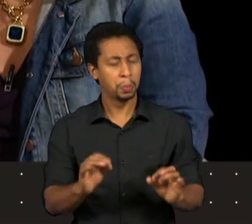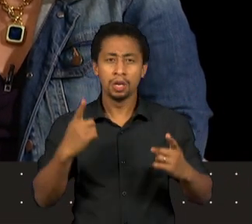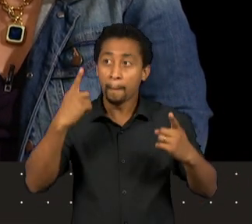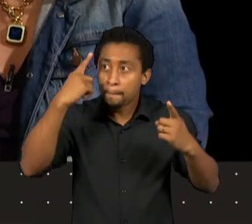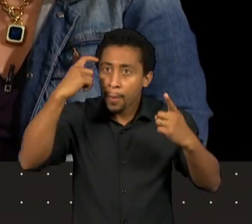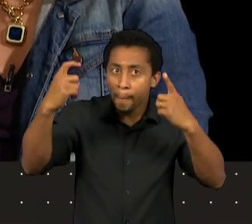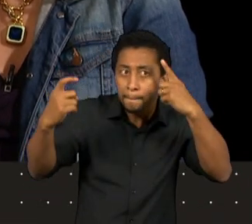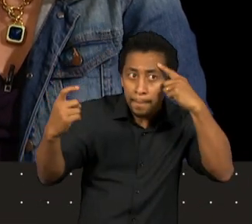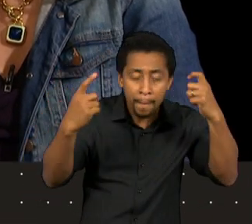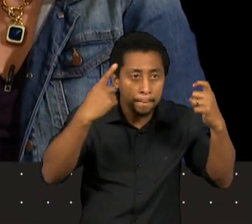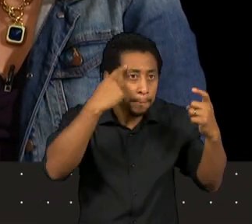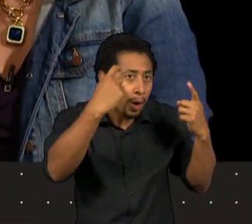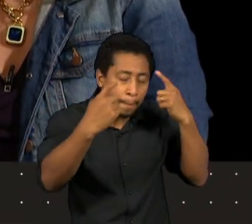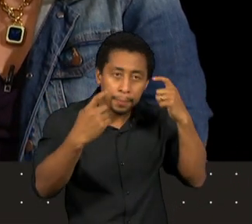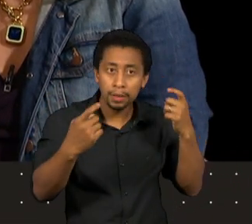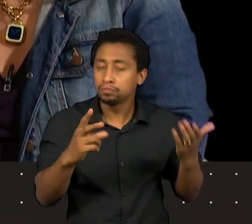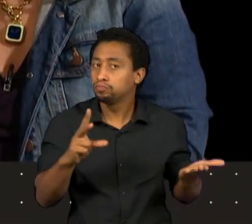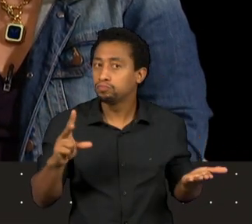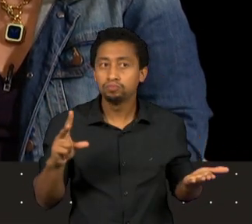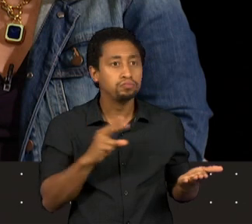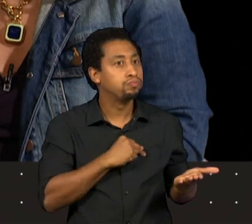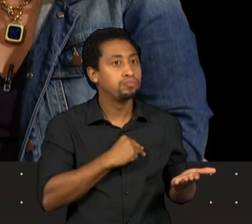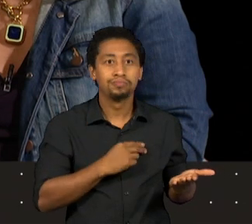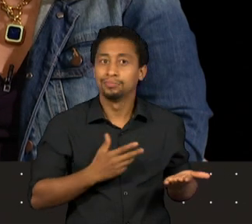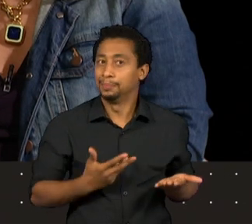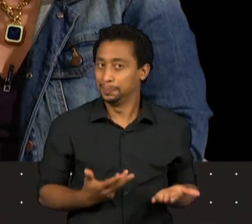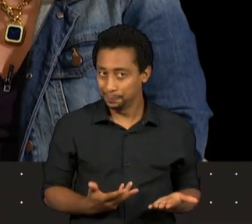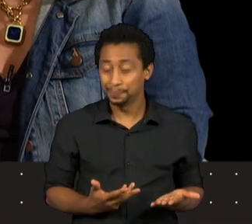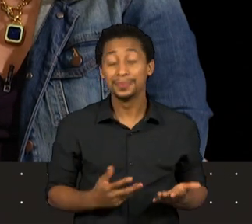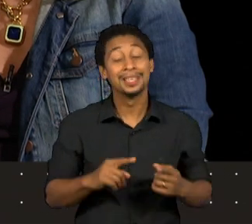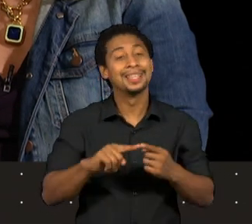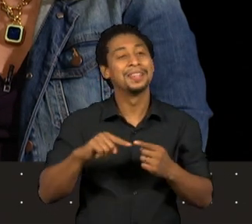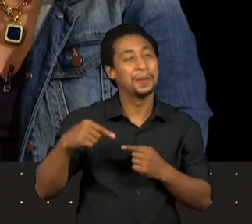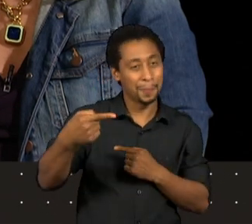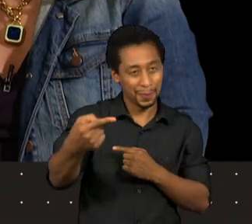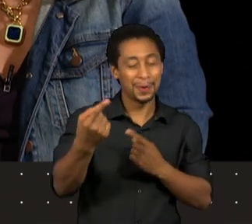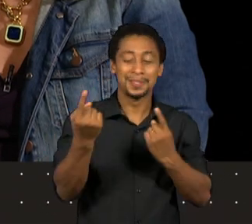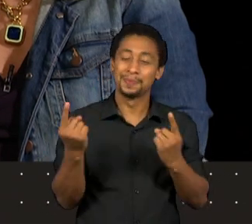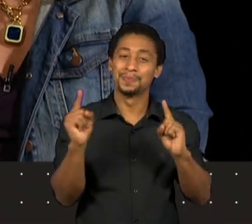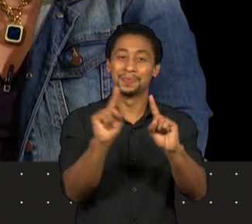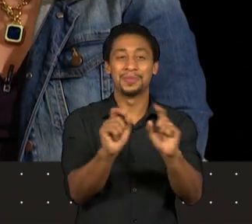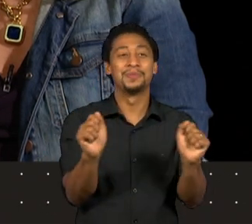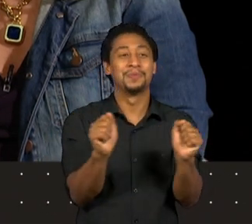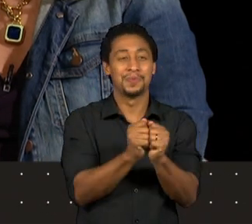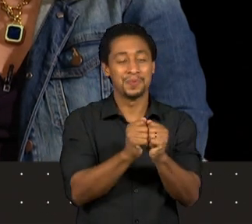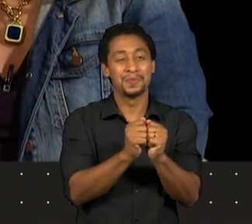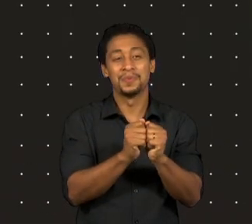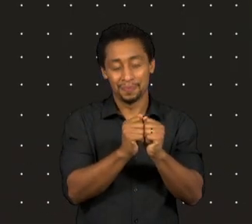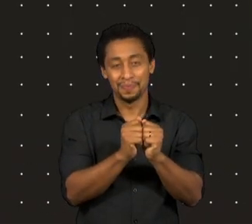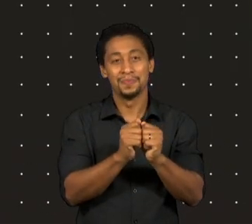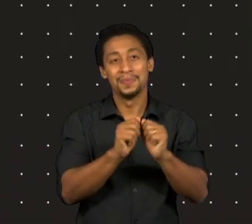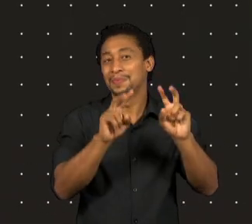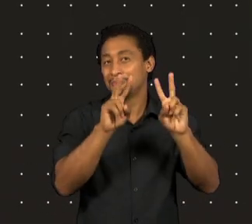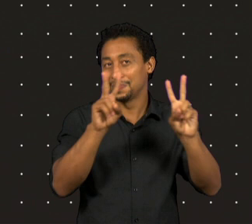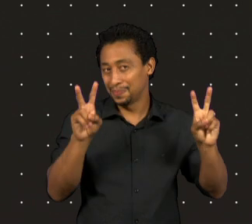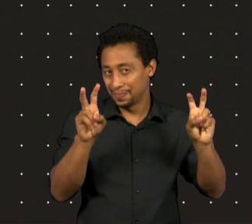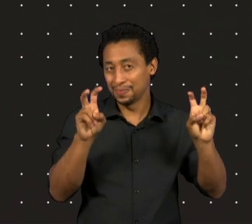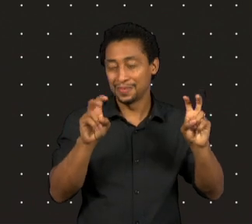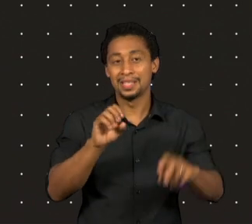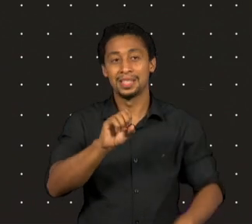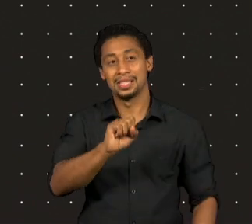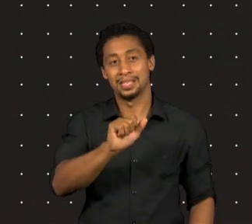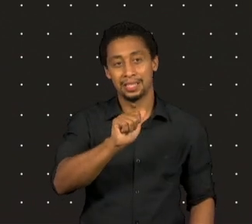sua personalidade tão forte. Depois fiz com ela O Salvador da Pátria, outra